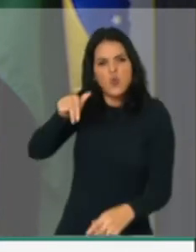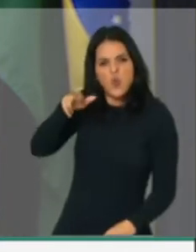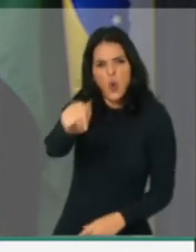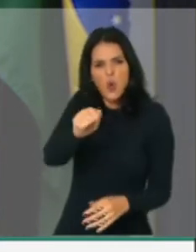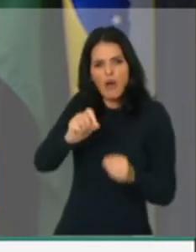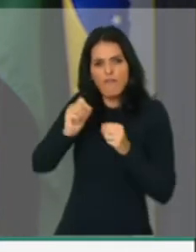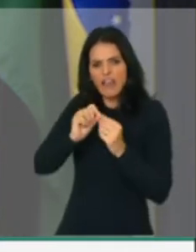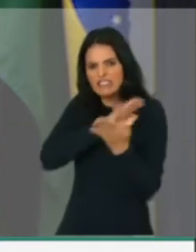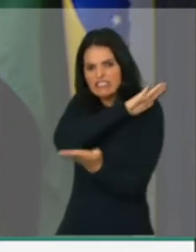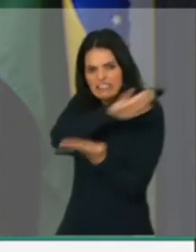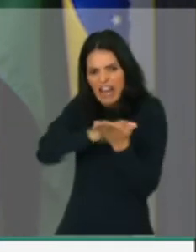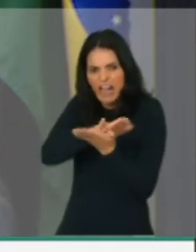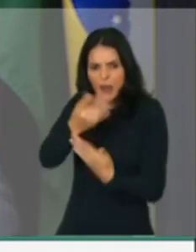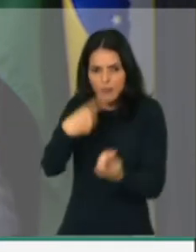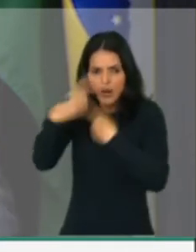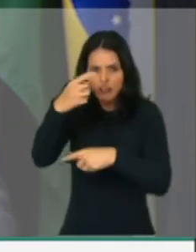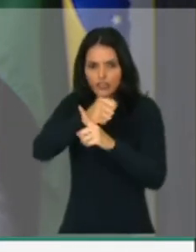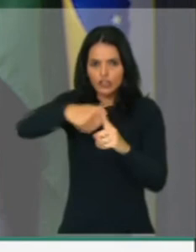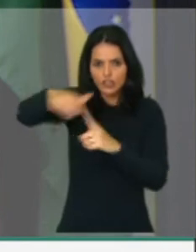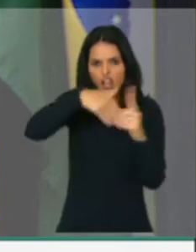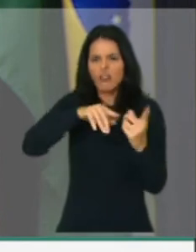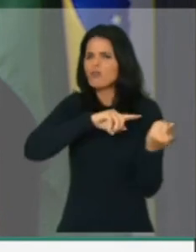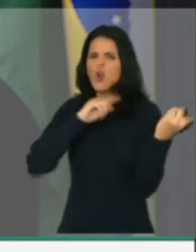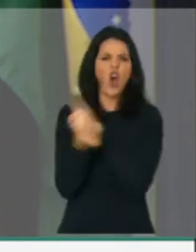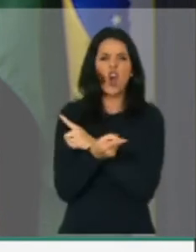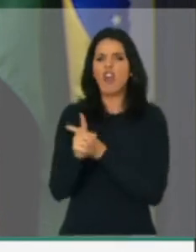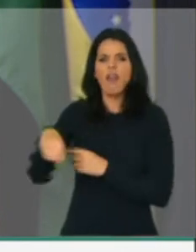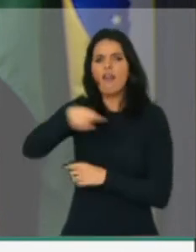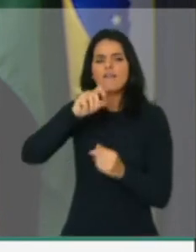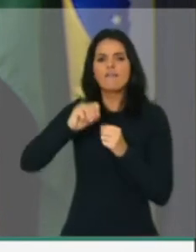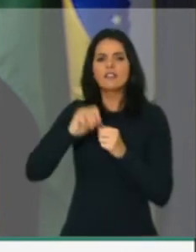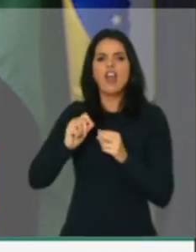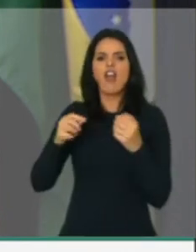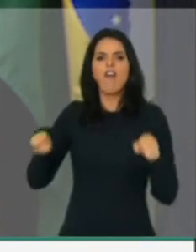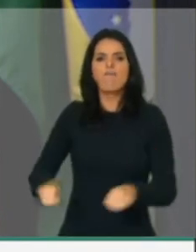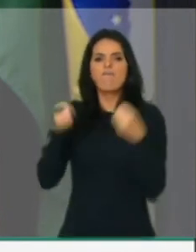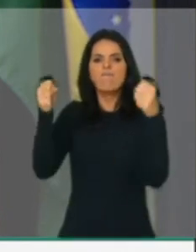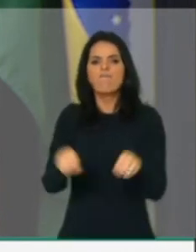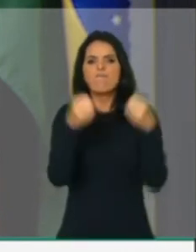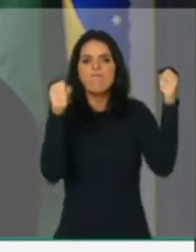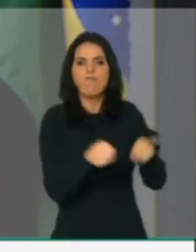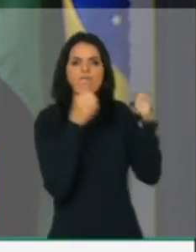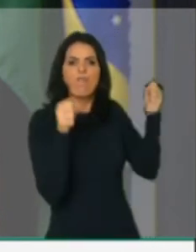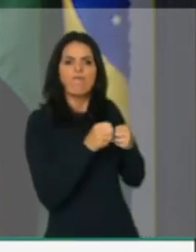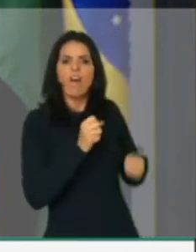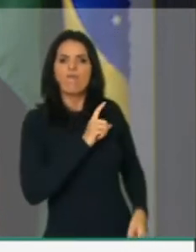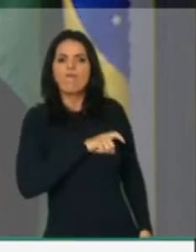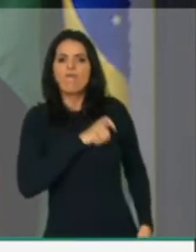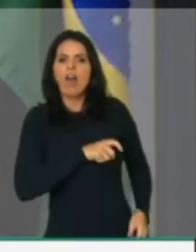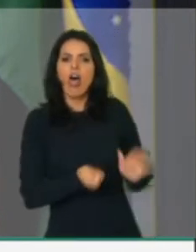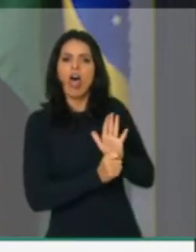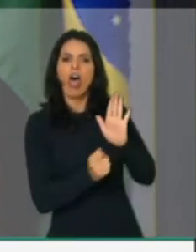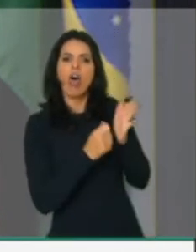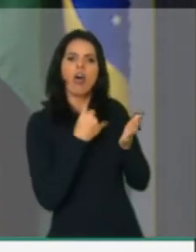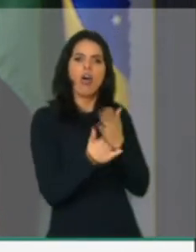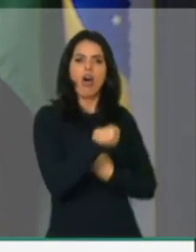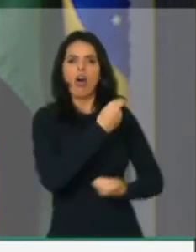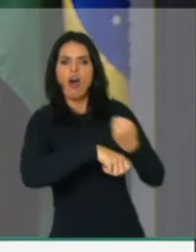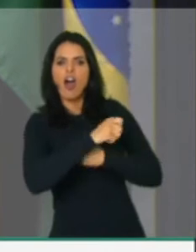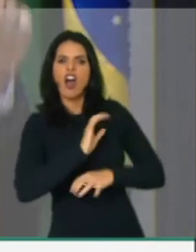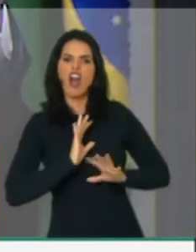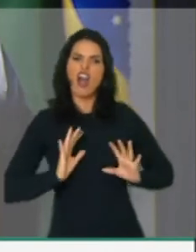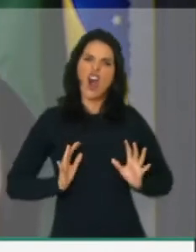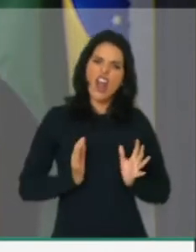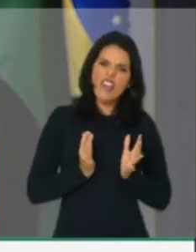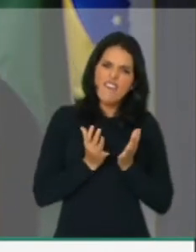produziu nada suas pela sociedade pelo contrário só destruíam sobe implantaram o causa o